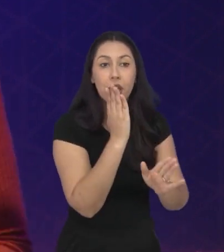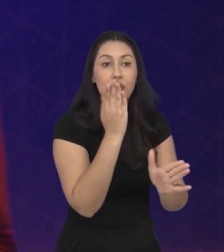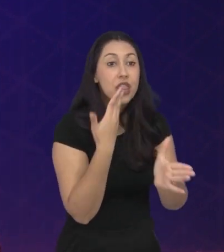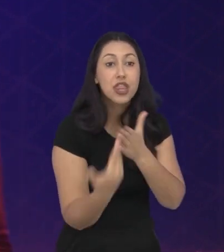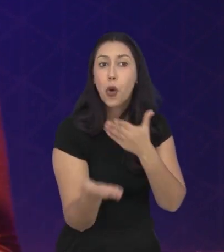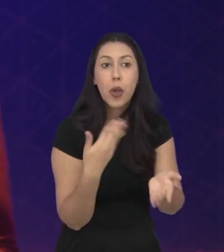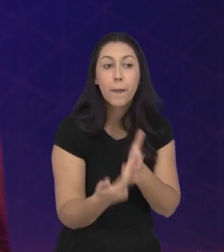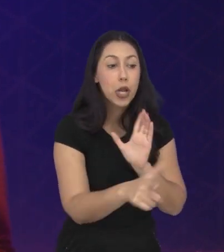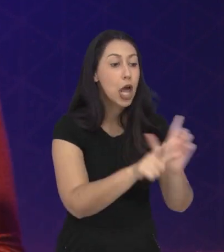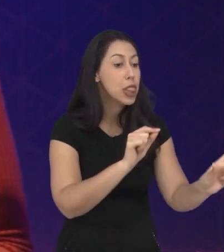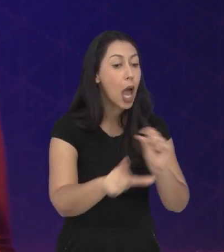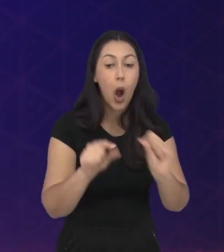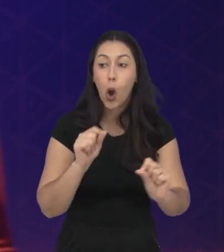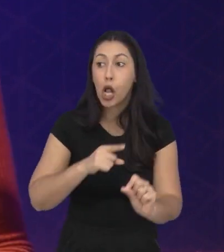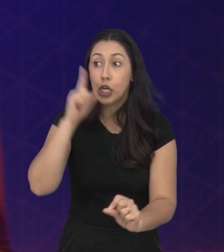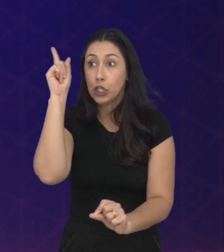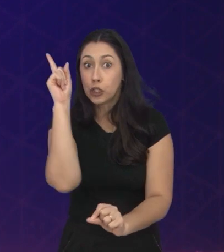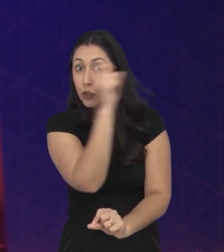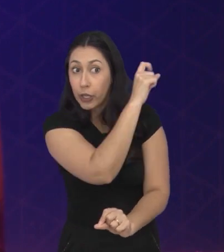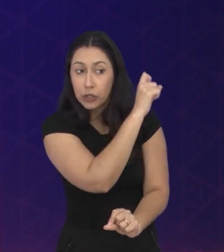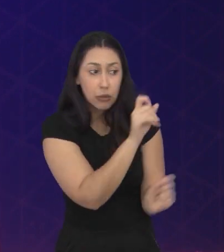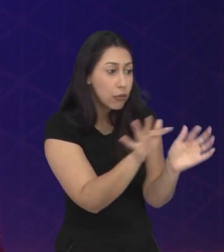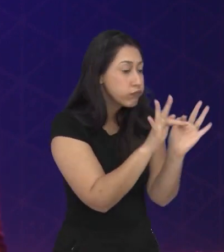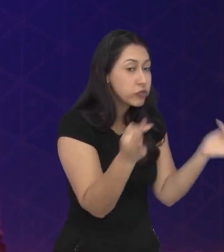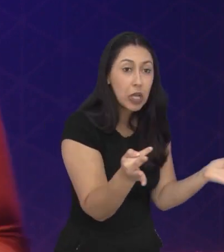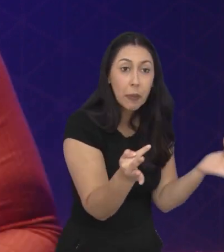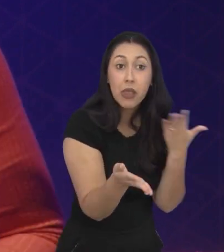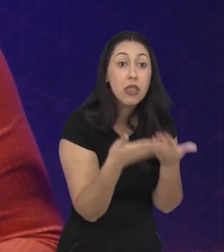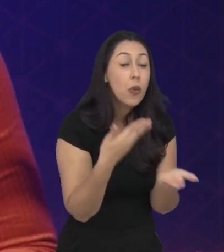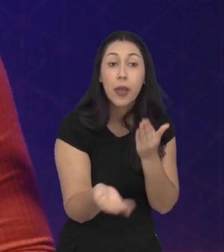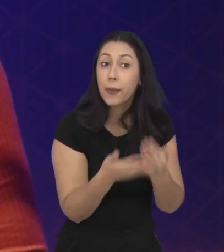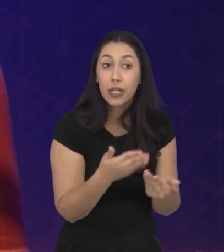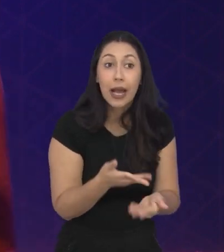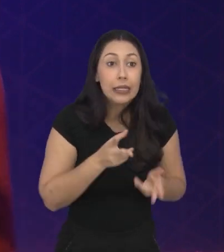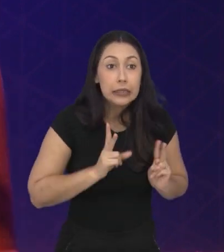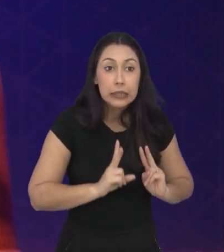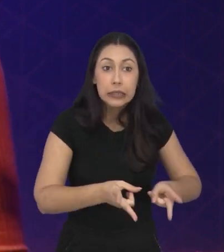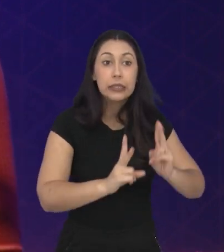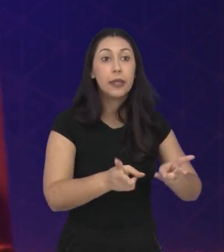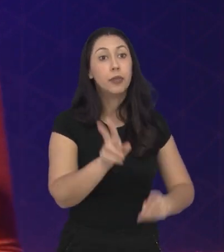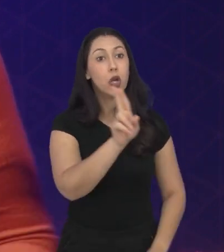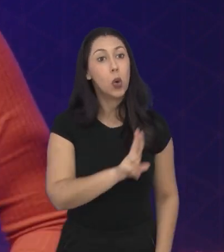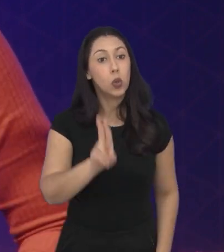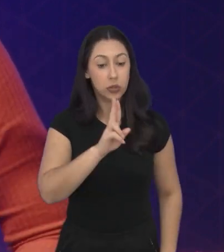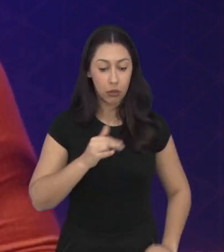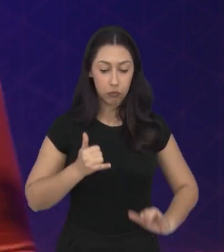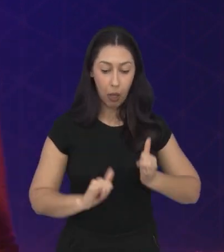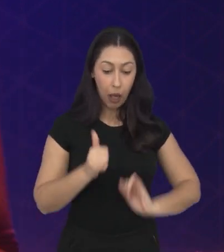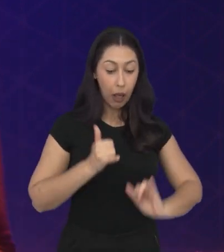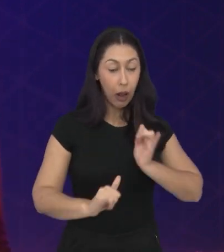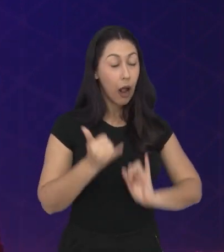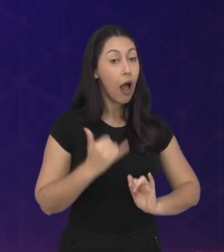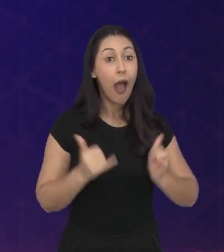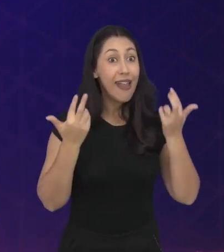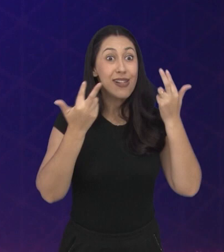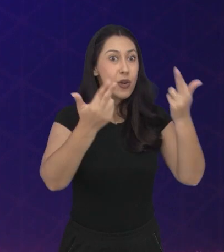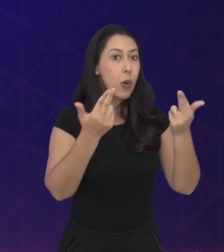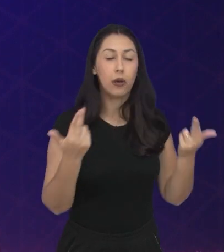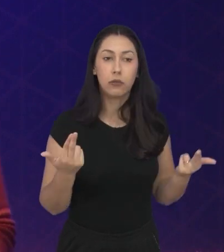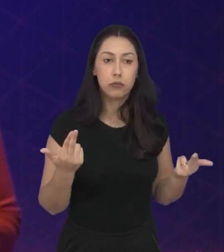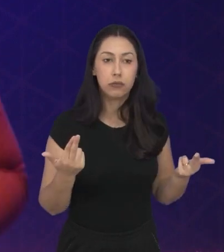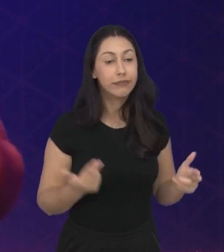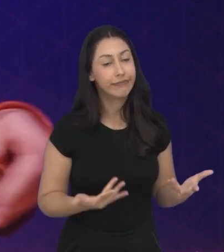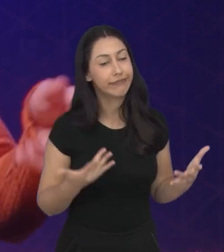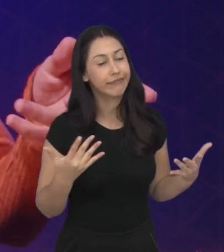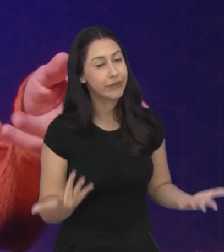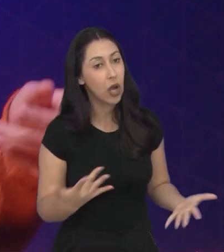se elas são grandes ou pequenas, consomem a mesma energia. Ou seja, uma pequena escolha exige a mesma quantidade de energia que uma decisão